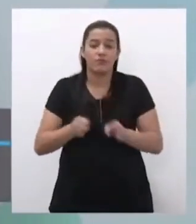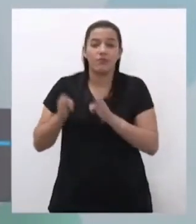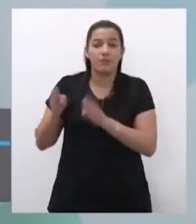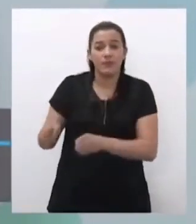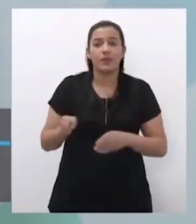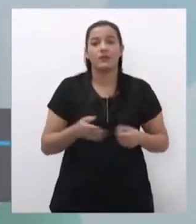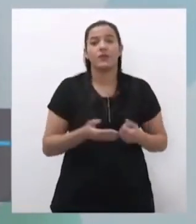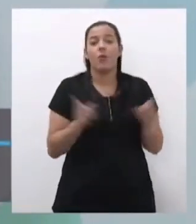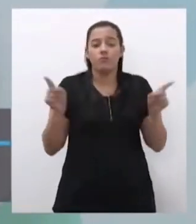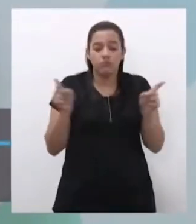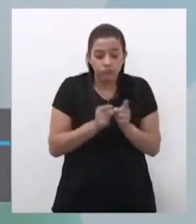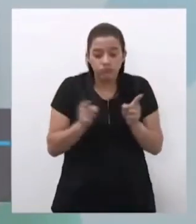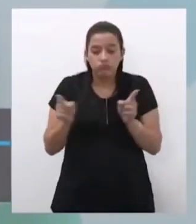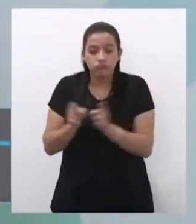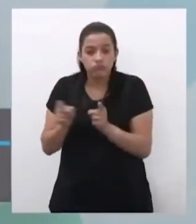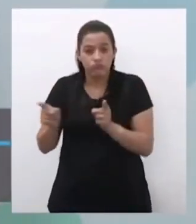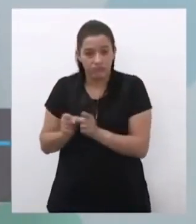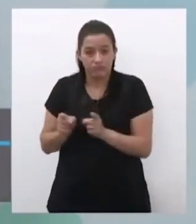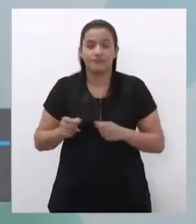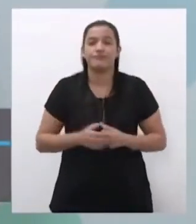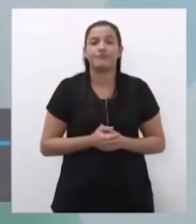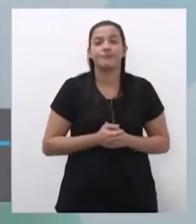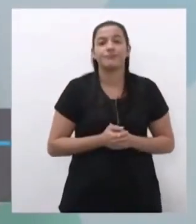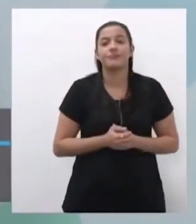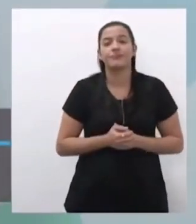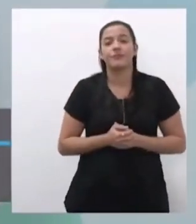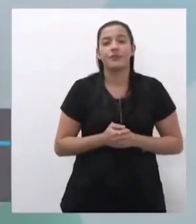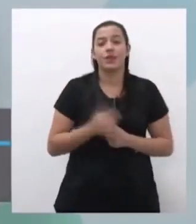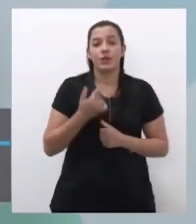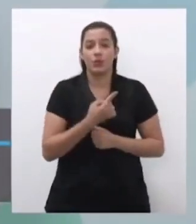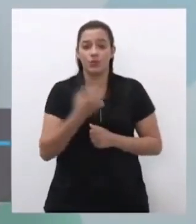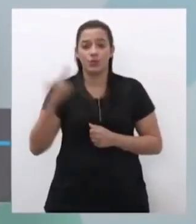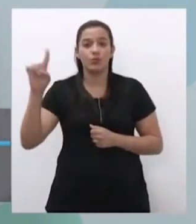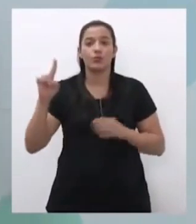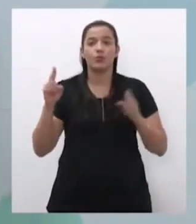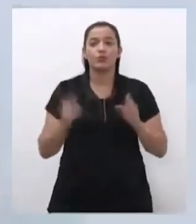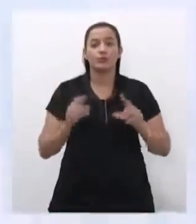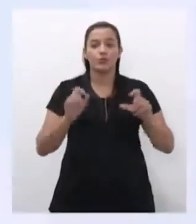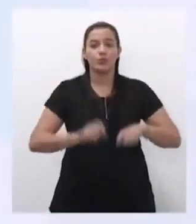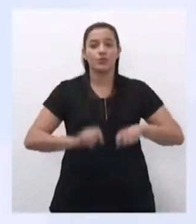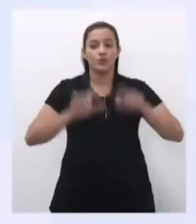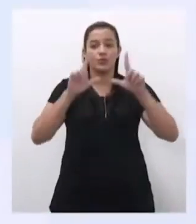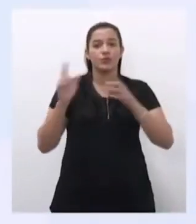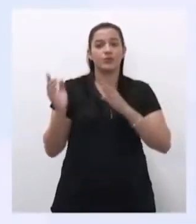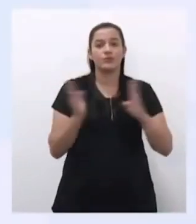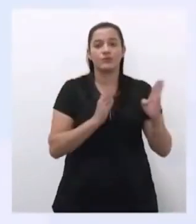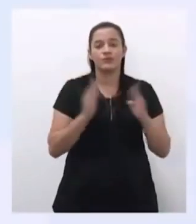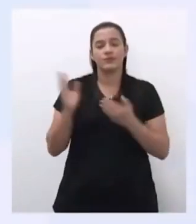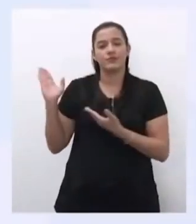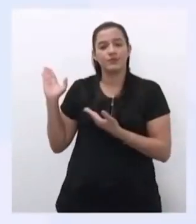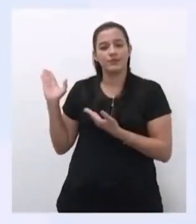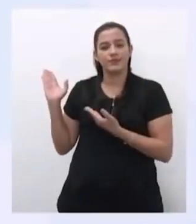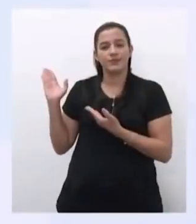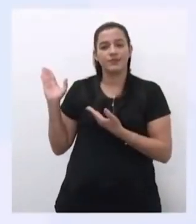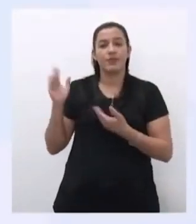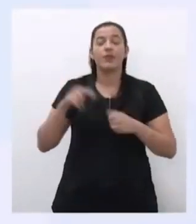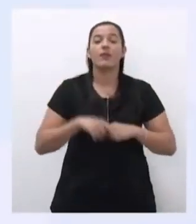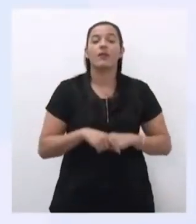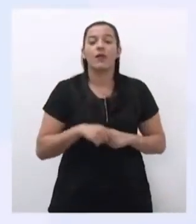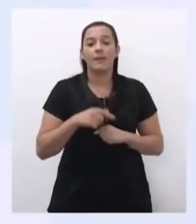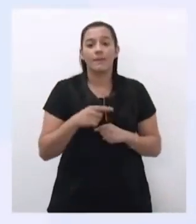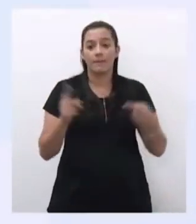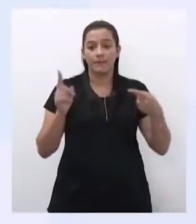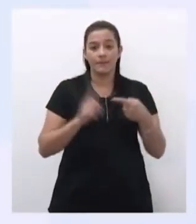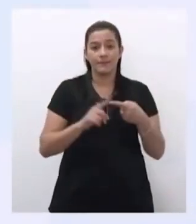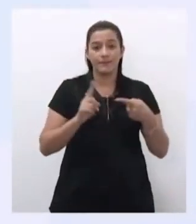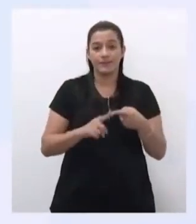ou minimamente processados. E, gente, no último slide, nós vamos fazer algumas reflexões adicionais. A primeira é, assim